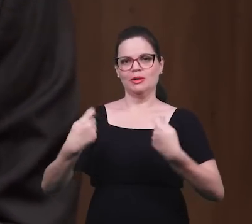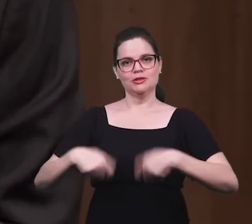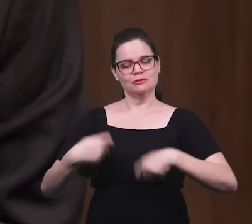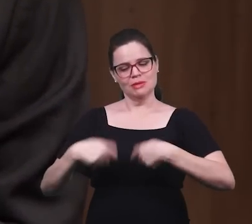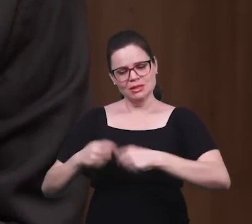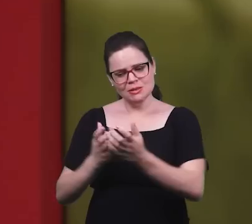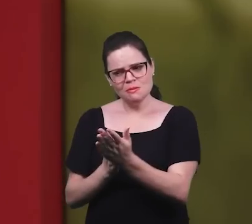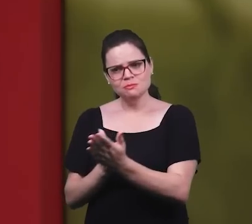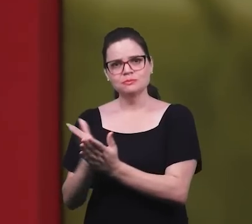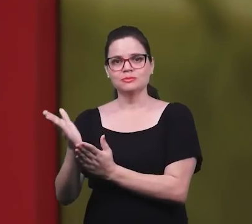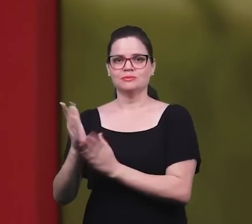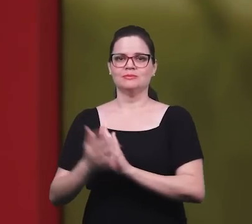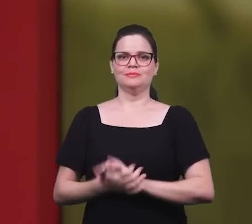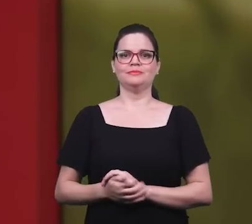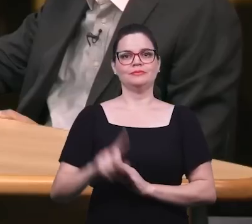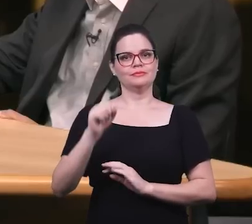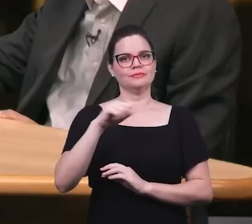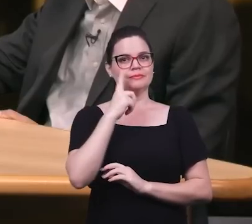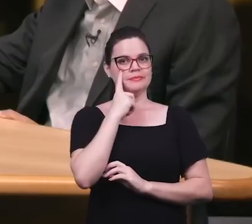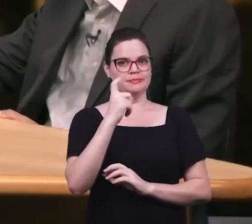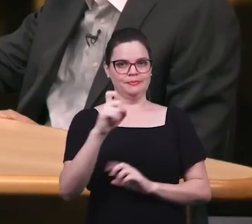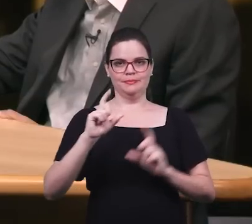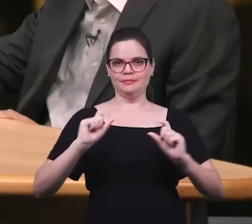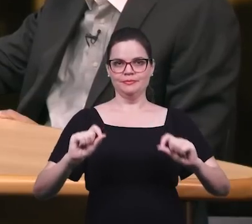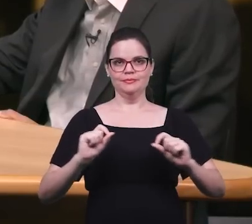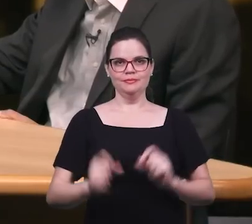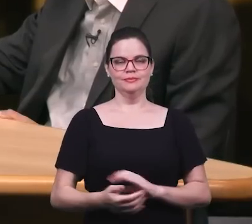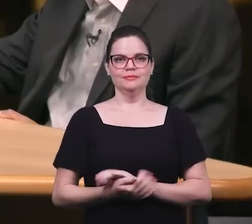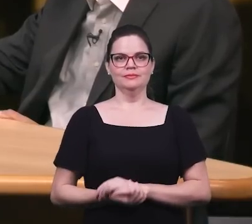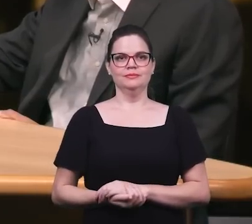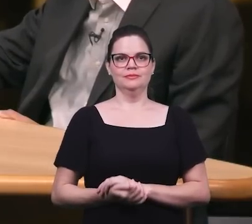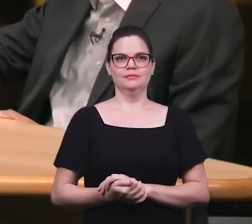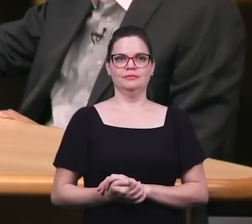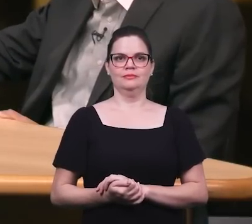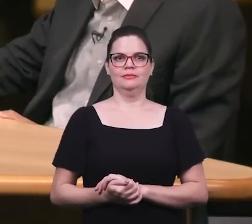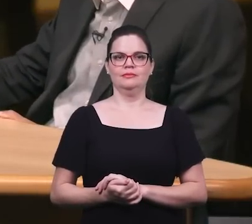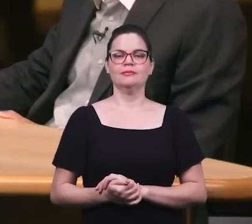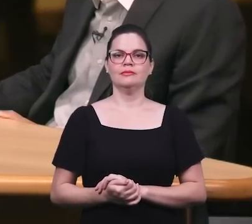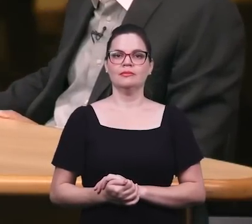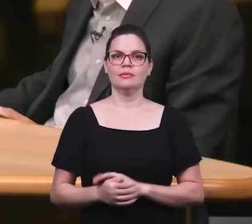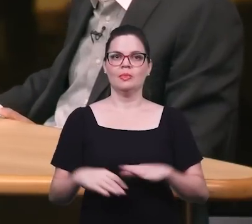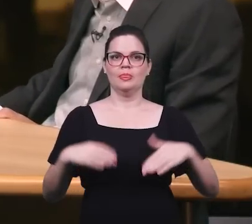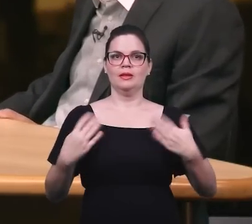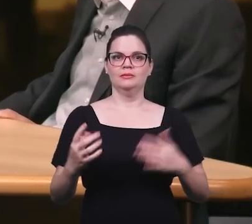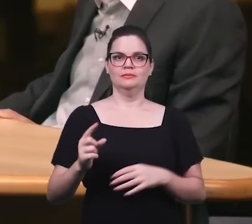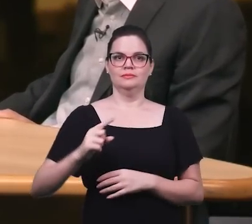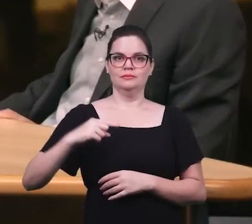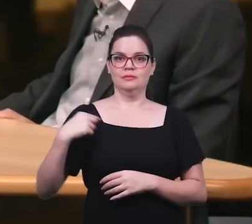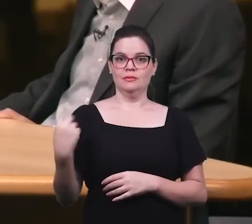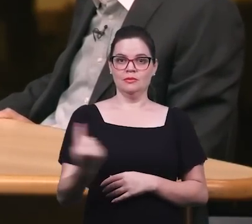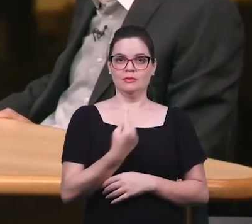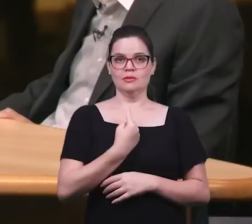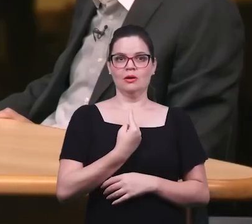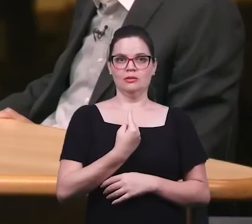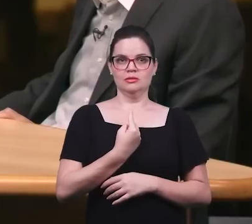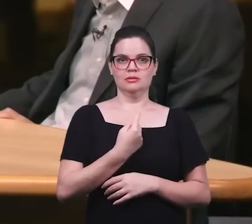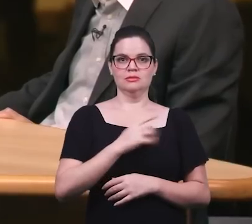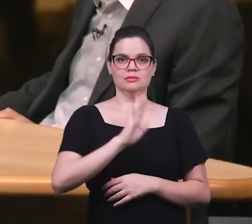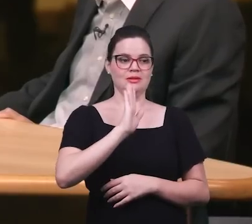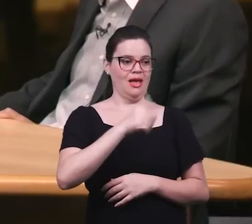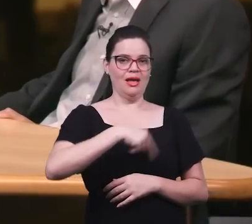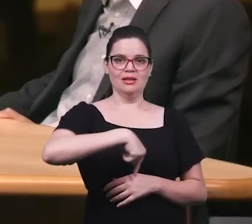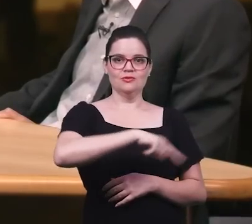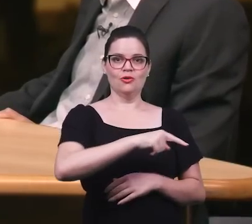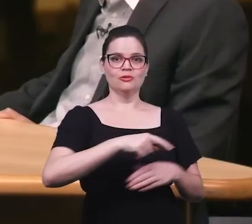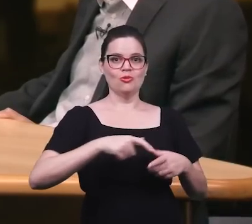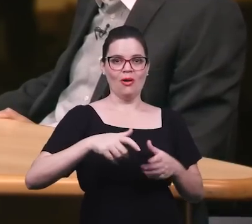Exatamente. O interessante é, olha, e estando, pois, Obadias já em caminho, eis que Elias o encontrou.